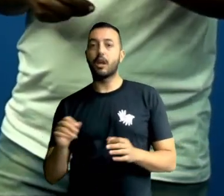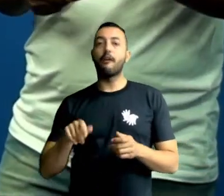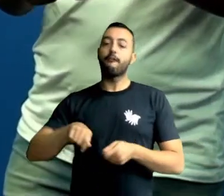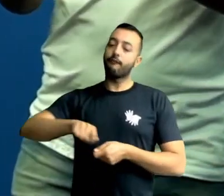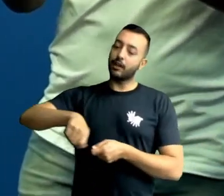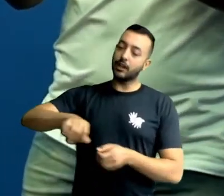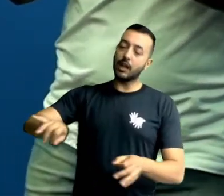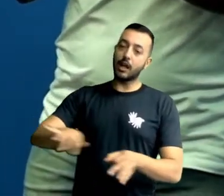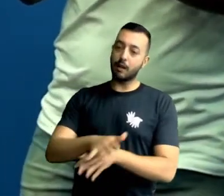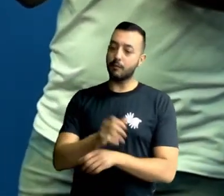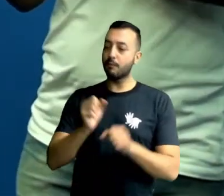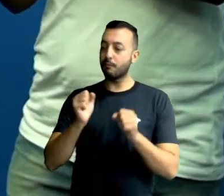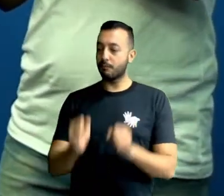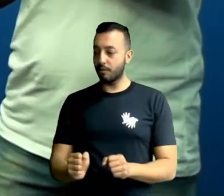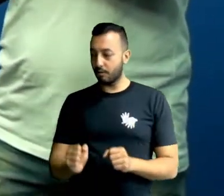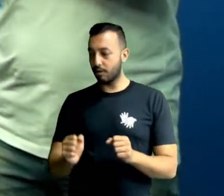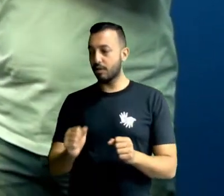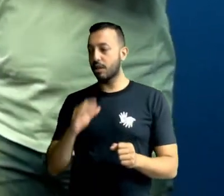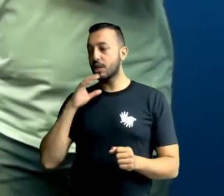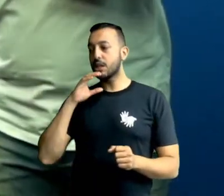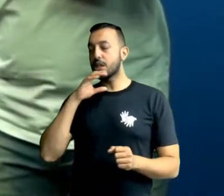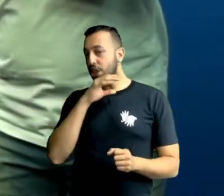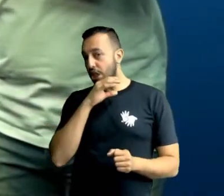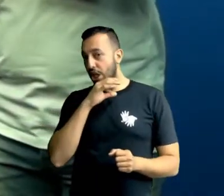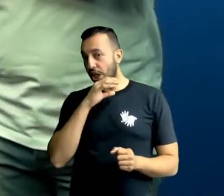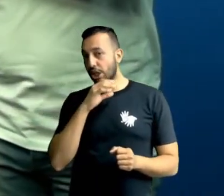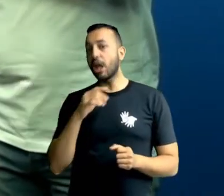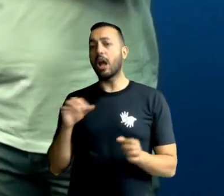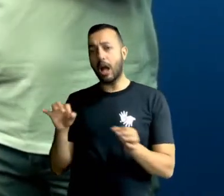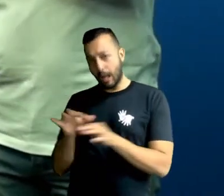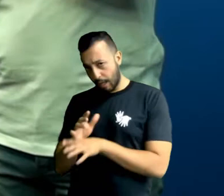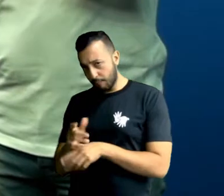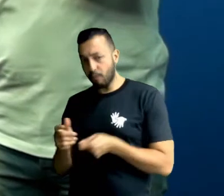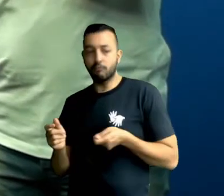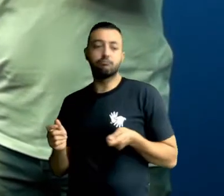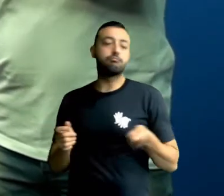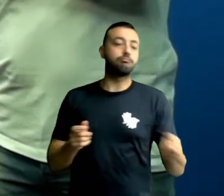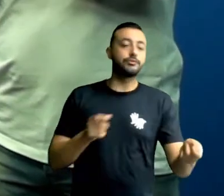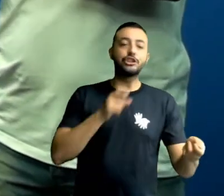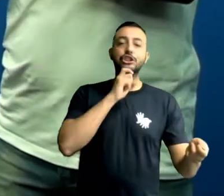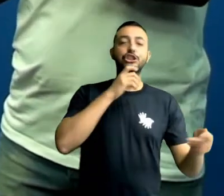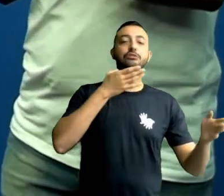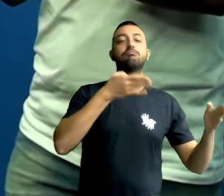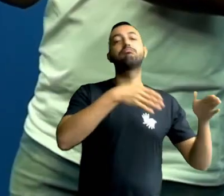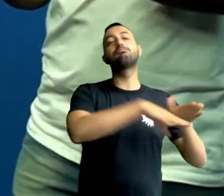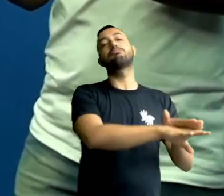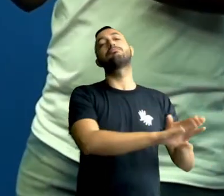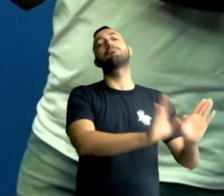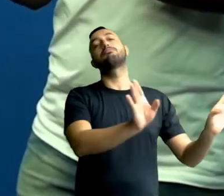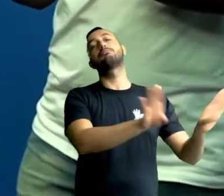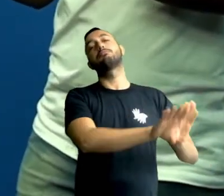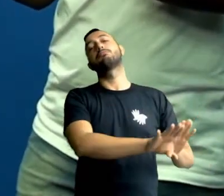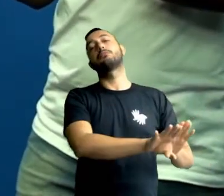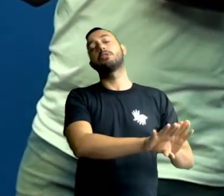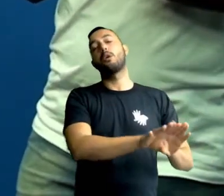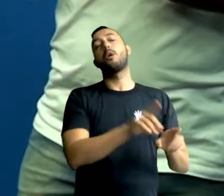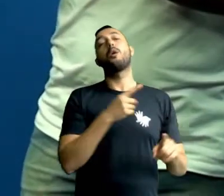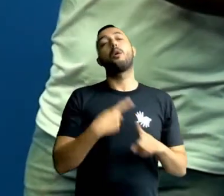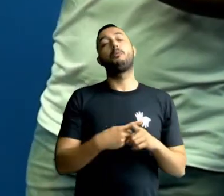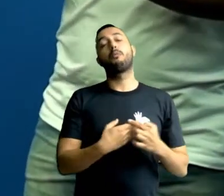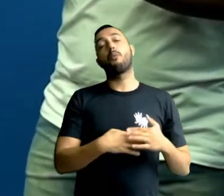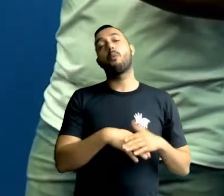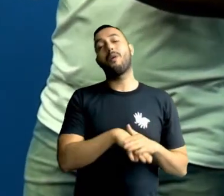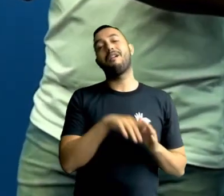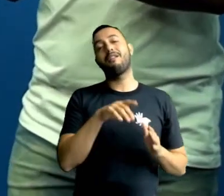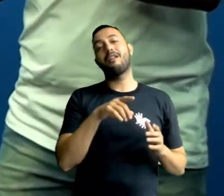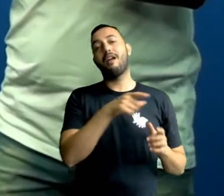E até mesmo colocar ele quente dentro da geladeira não vai prejudicar, não. Ele vai demorar, claro, demorar a ficar mais quente.